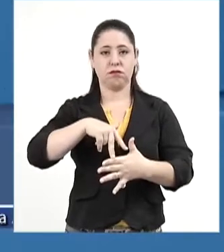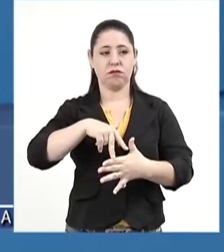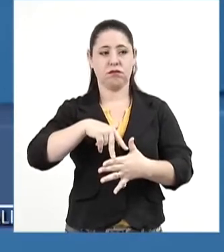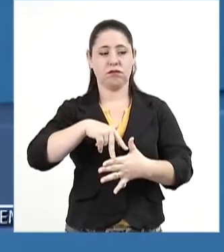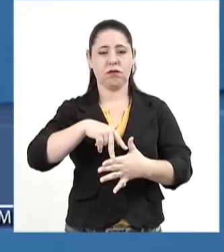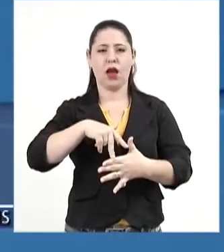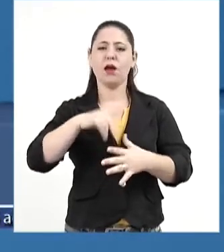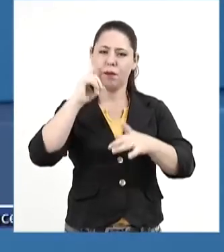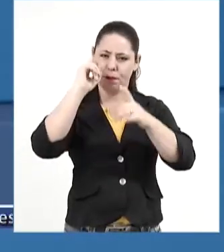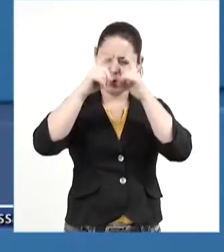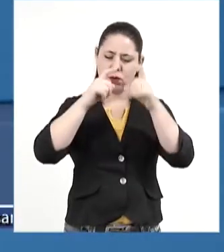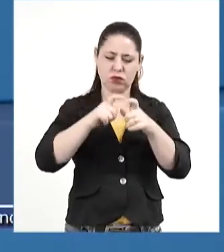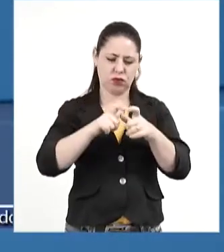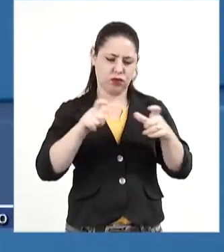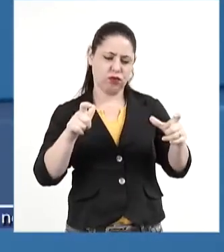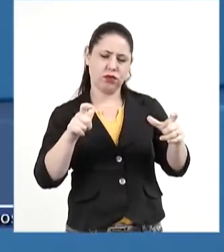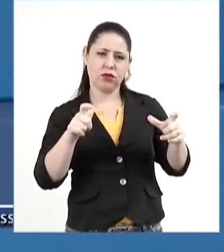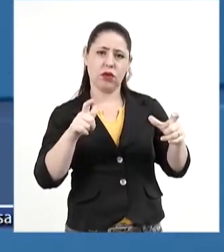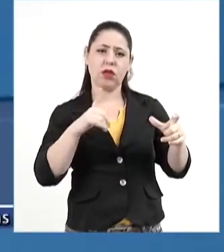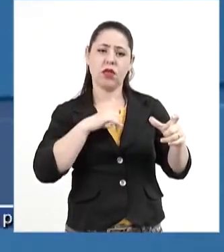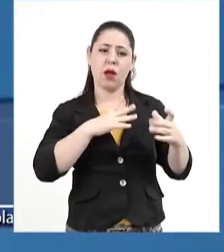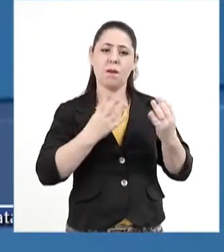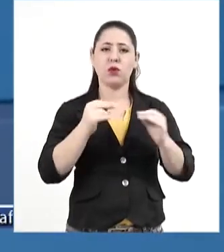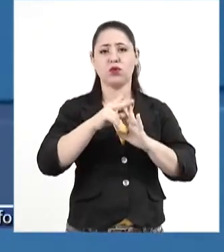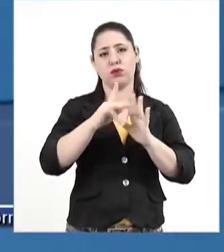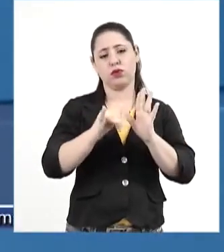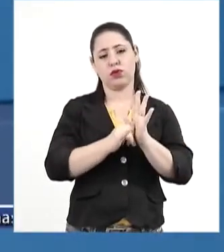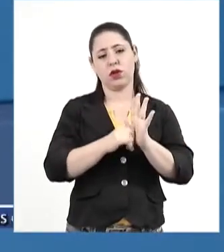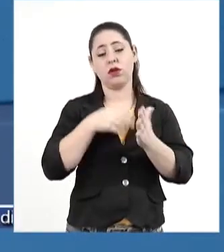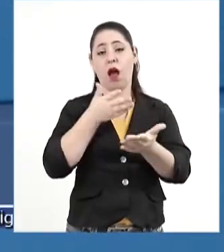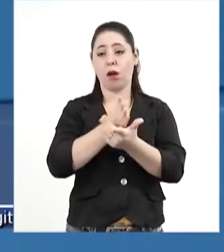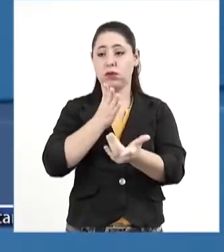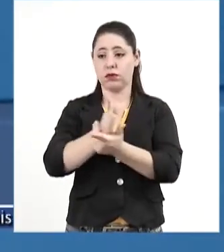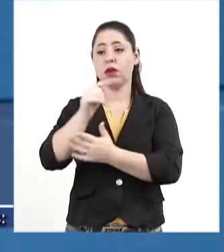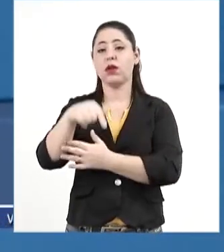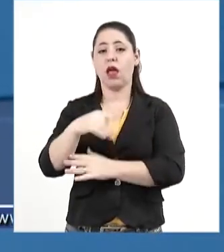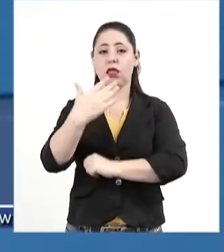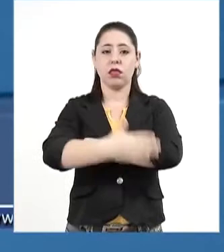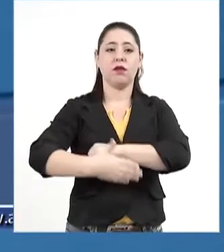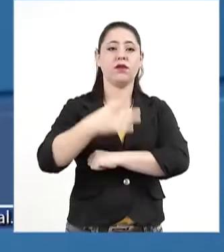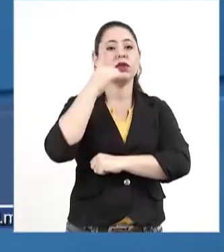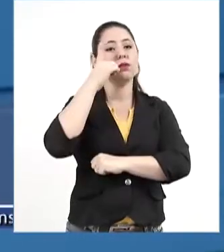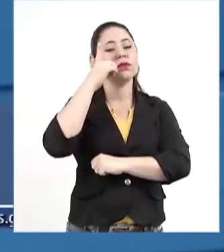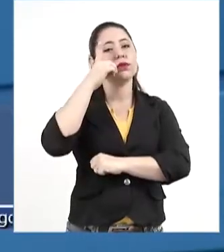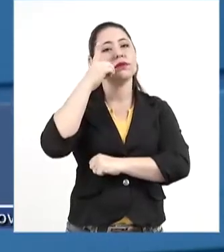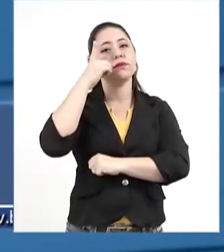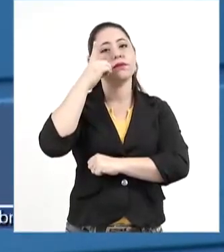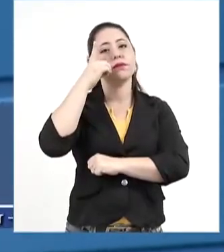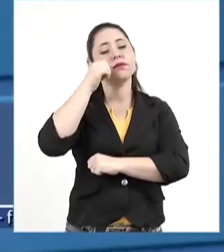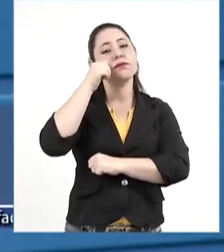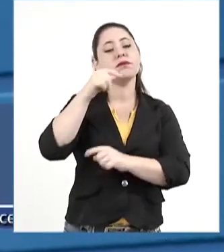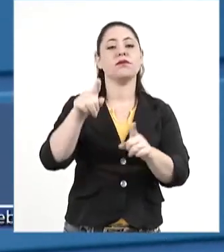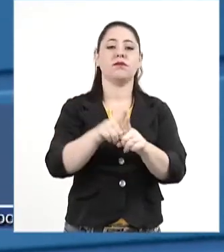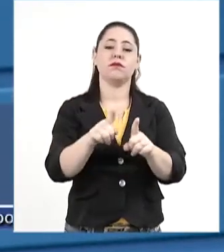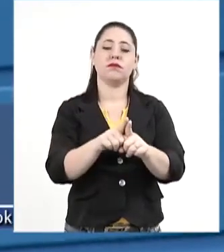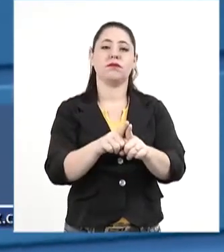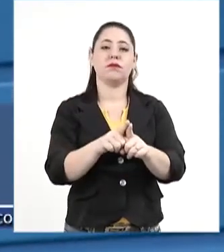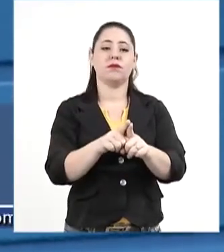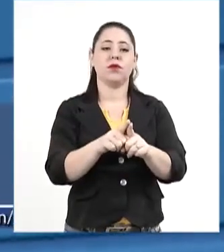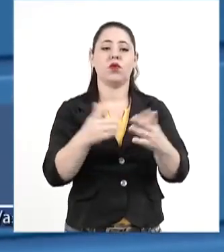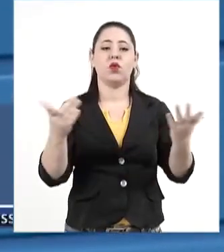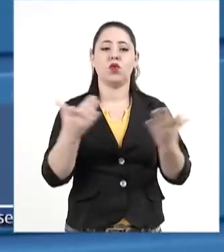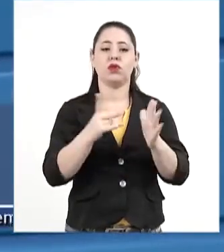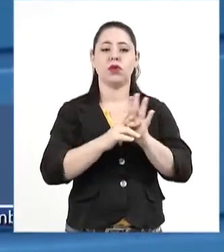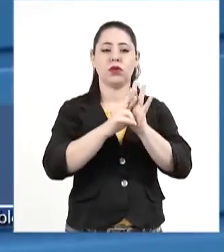que é uma preocupação muito grande. Eu tenho vários projetos aqui aprovados nesta casa em defesa da mulher, mas eu hoje represento a UNALI,